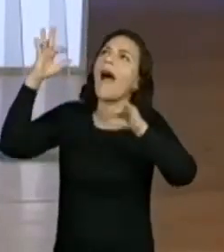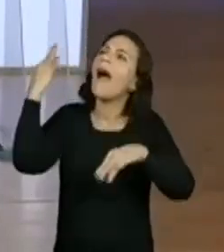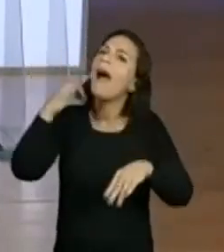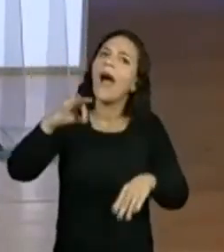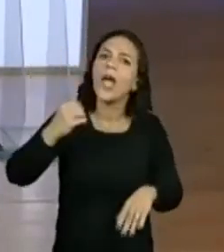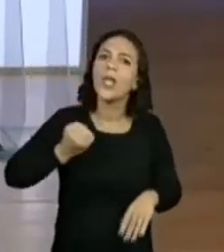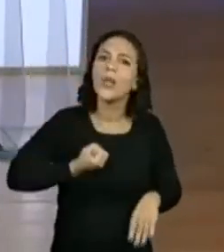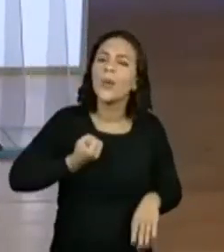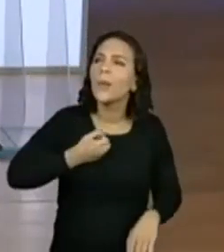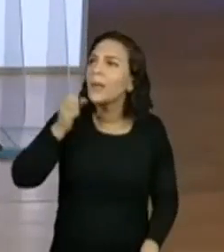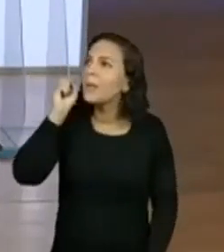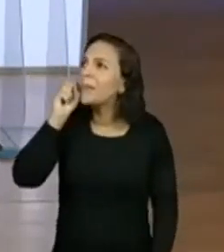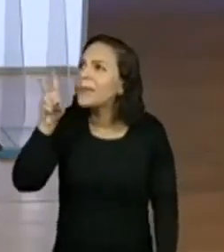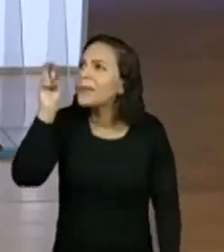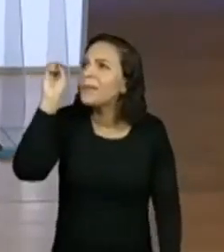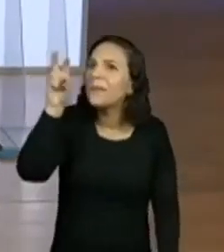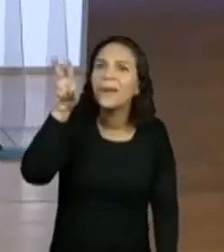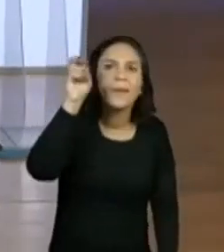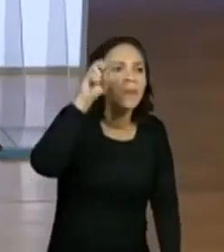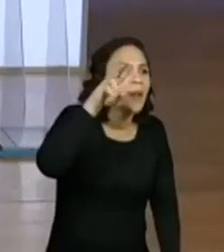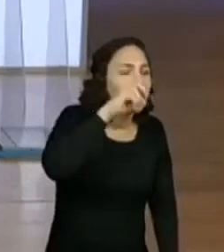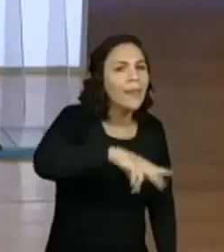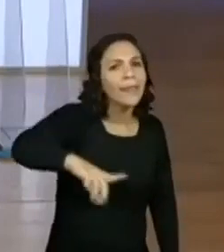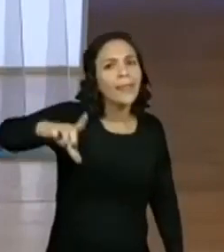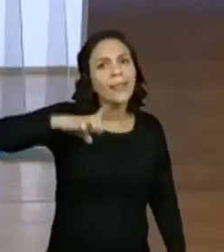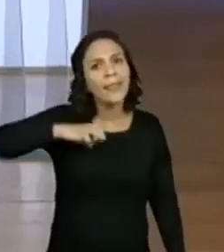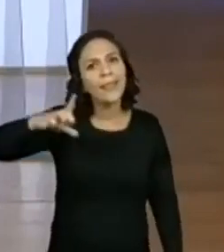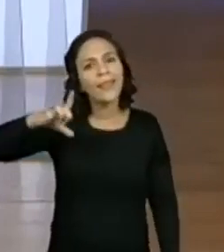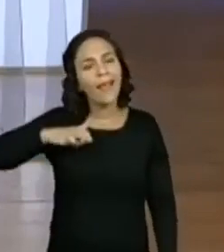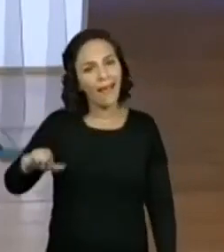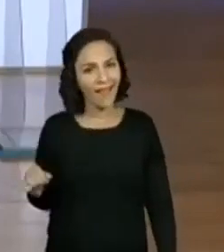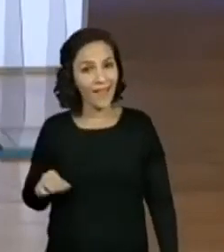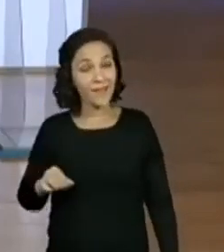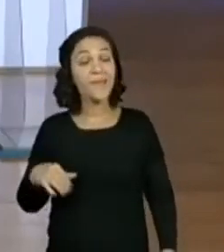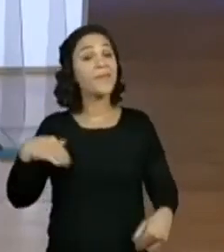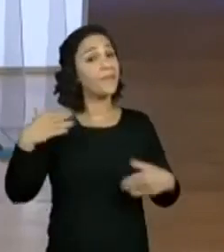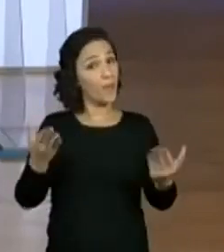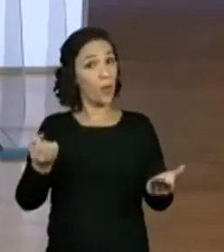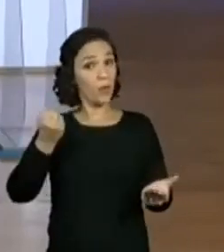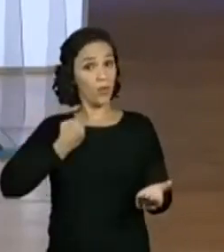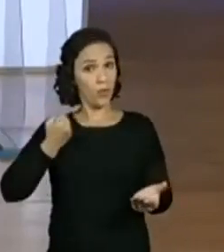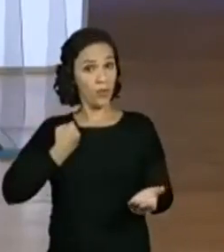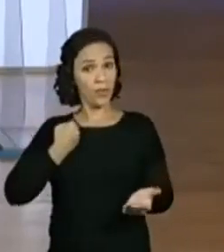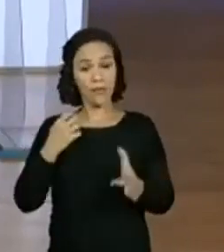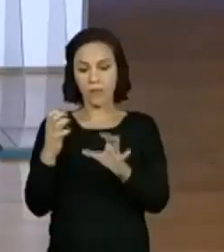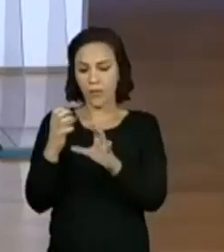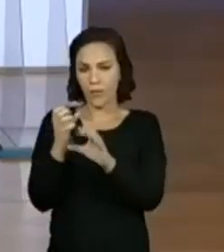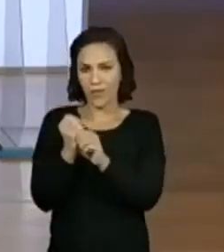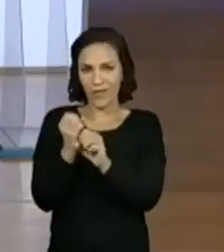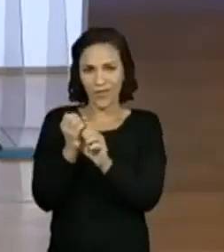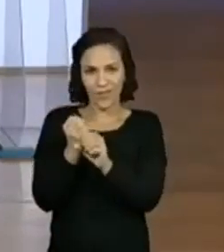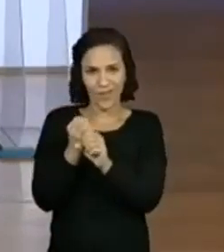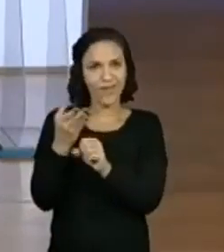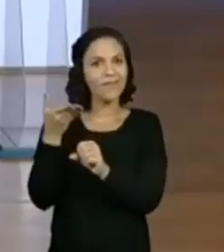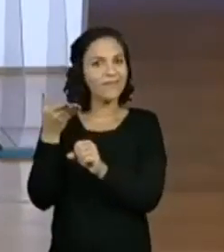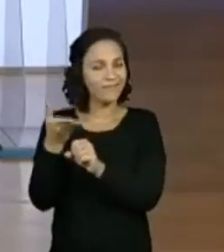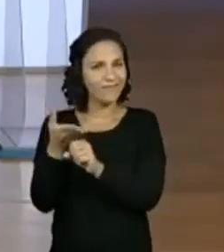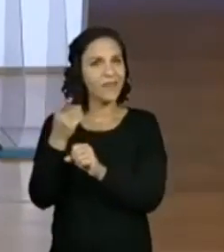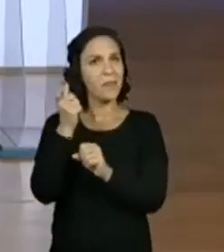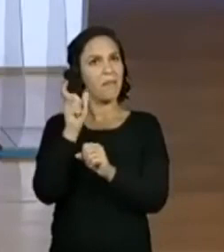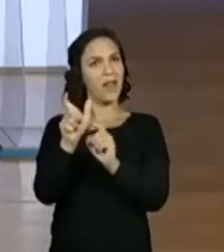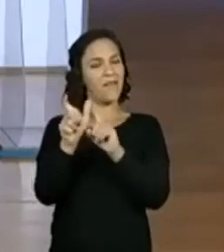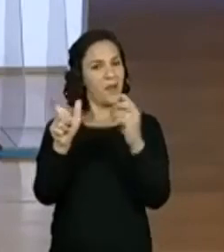os estudantes a pensar para que servem os números além de quantificar, essa palavra nova e